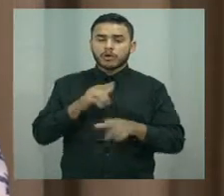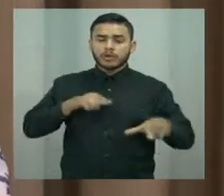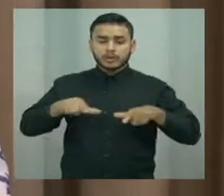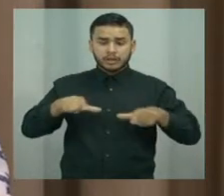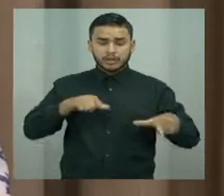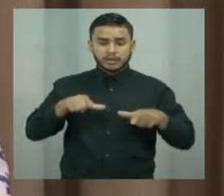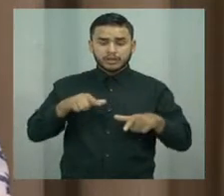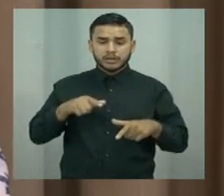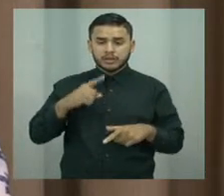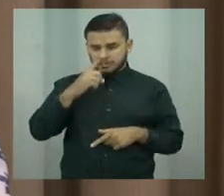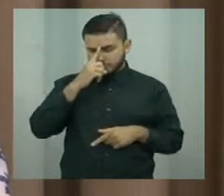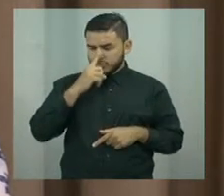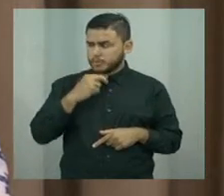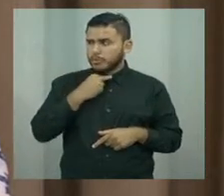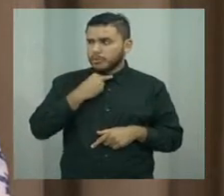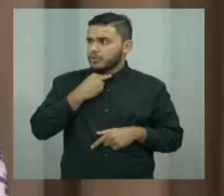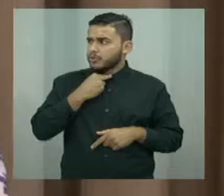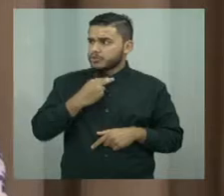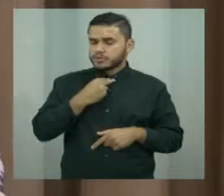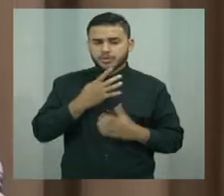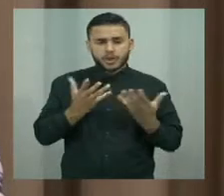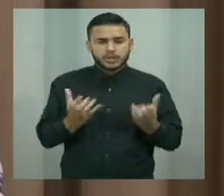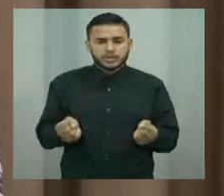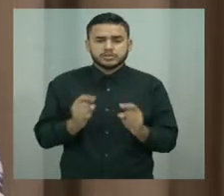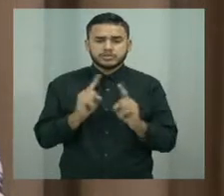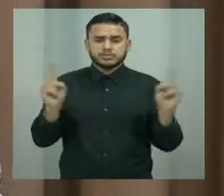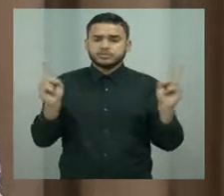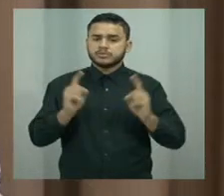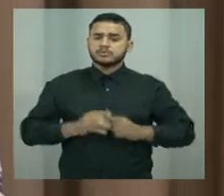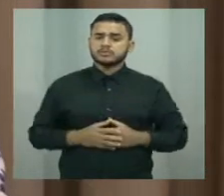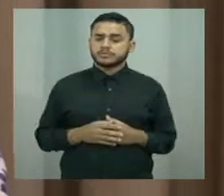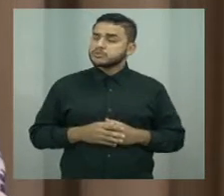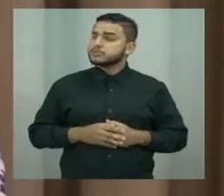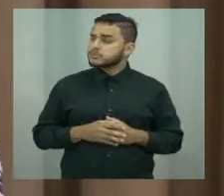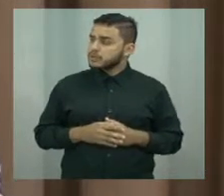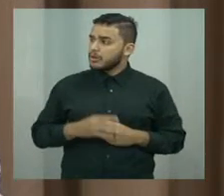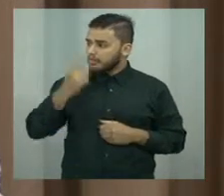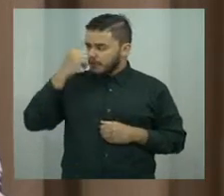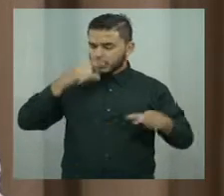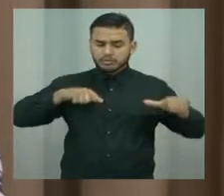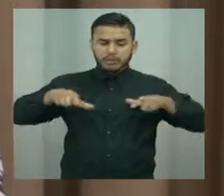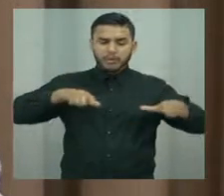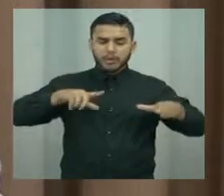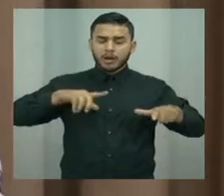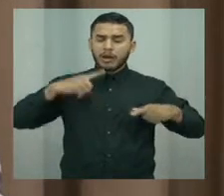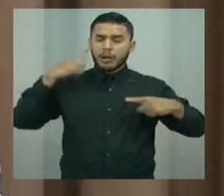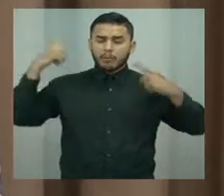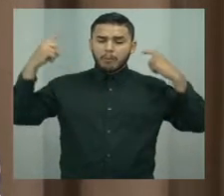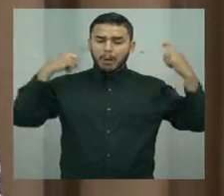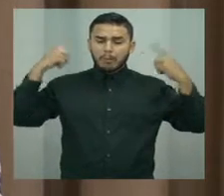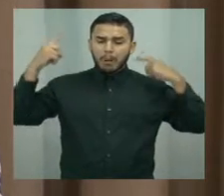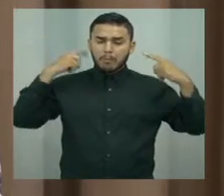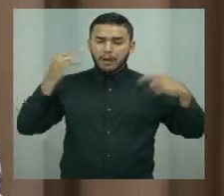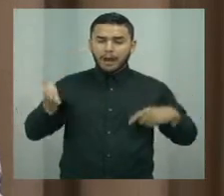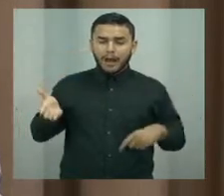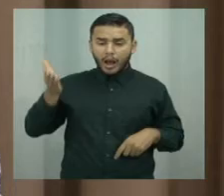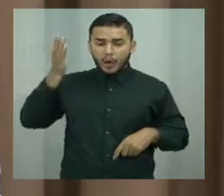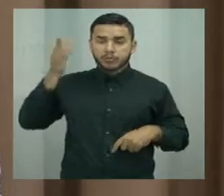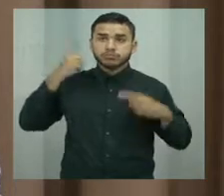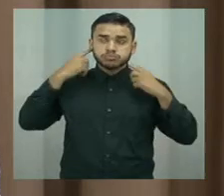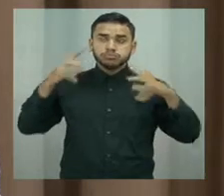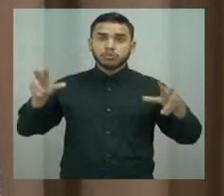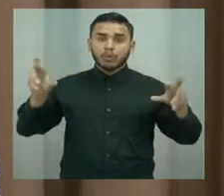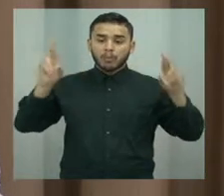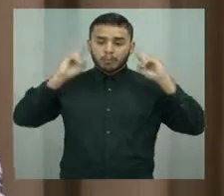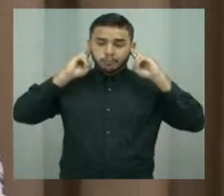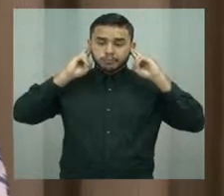hoje em dia isso é um absurdo, não se admite mais. Então, hoje em dia a gente tem que partir para a prevenção, acho que em todos os